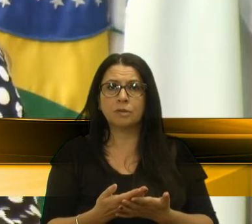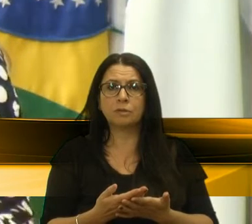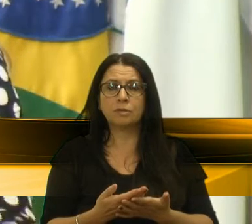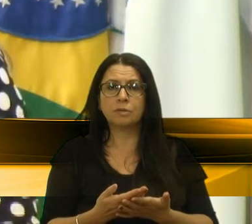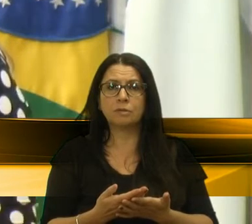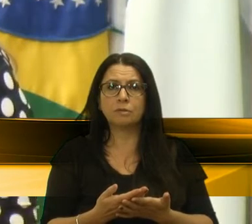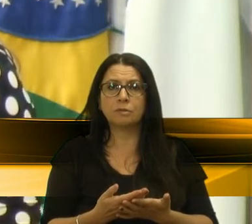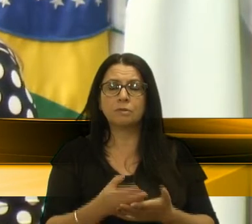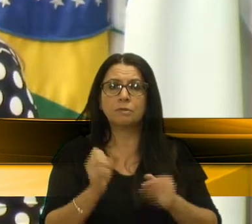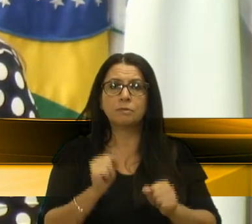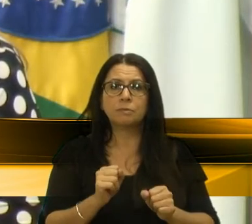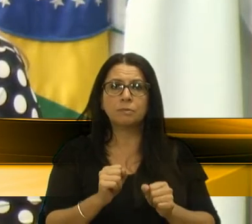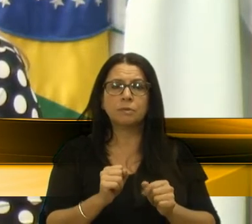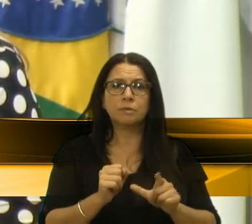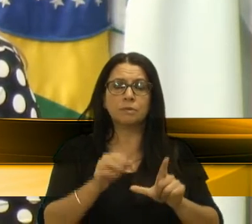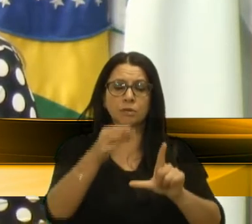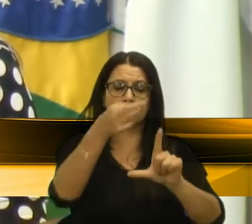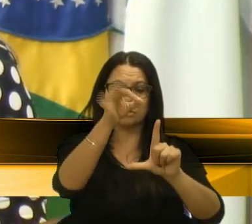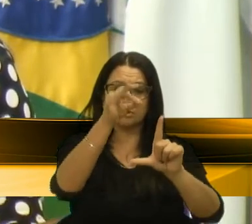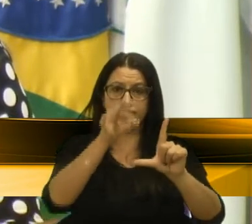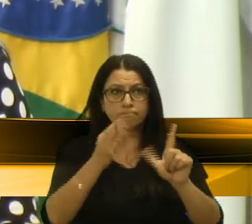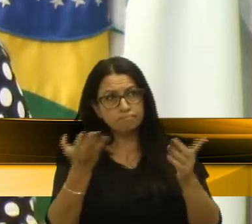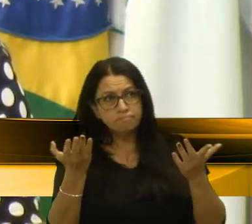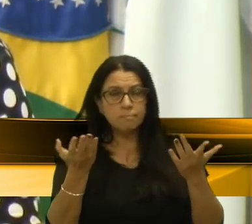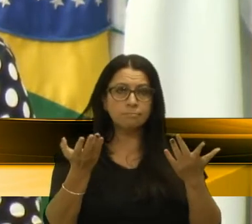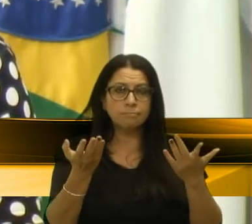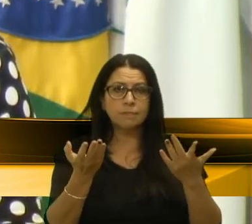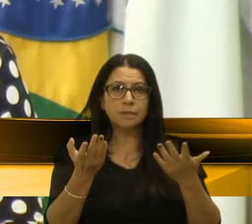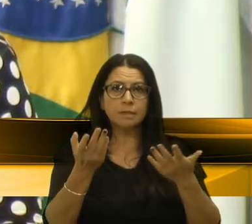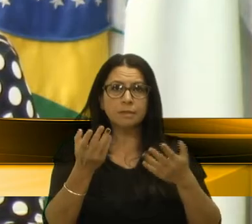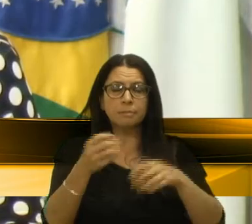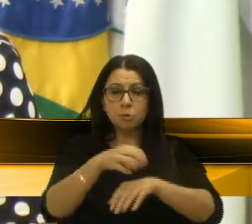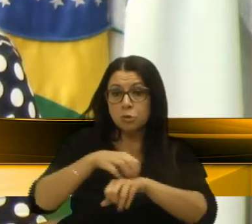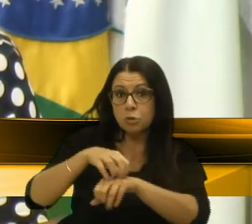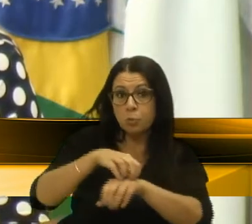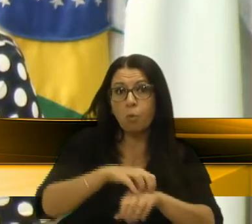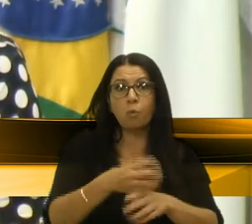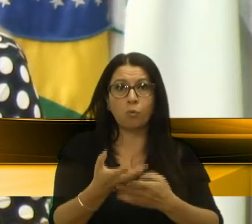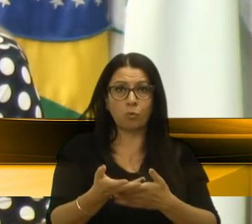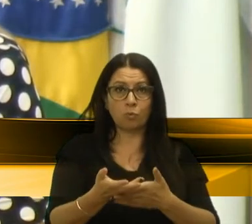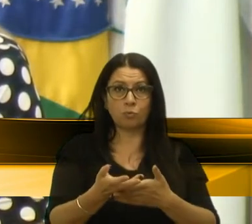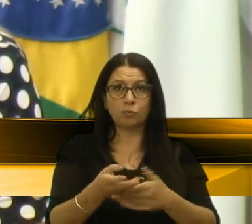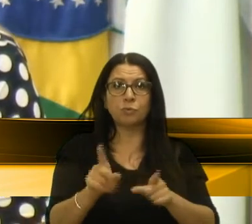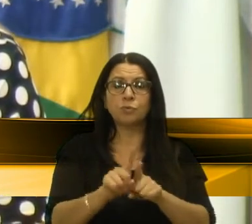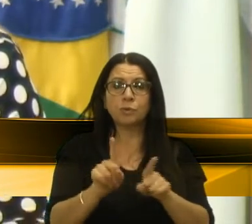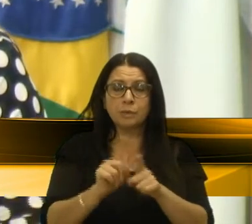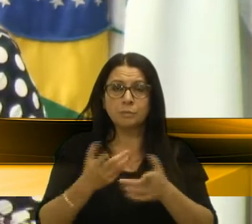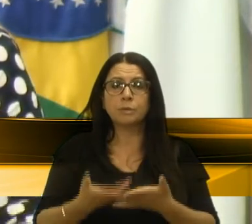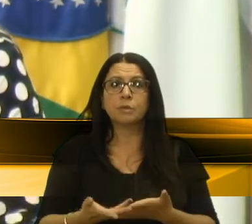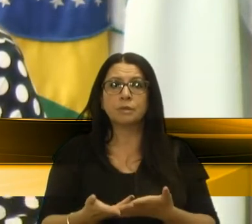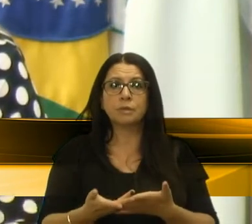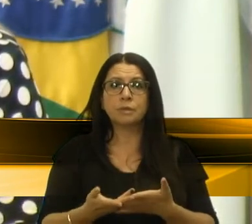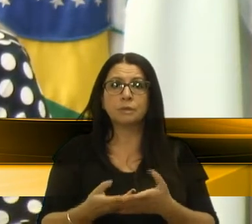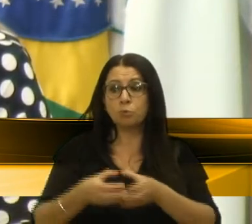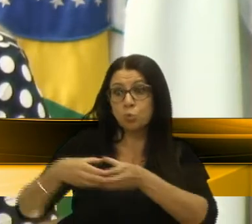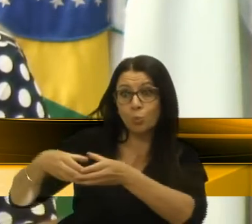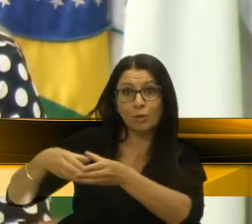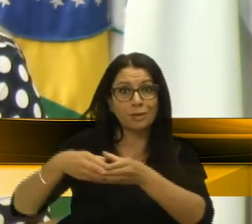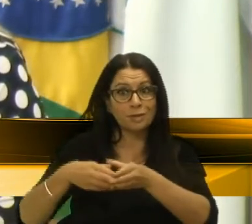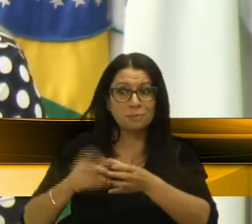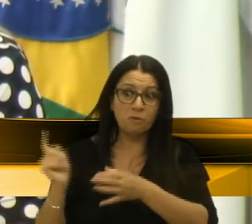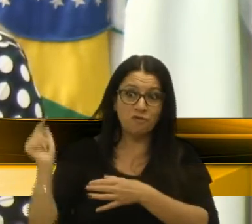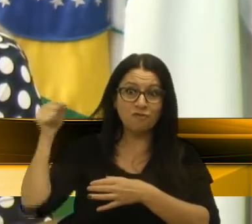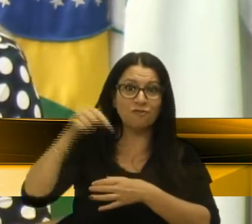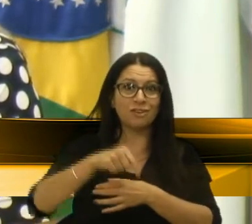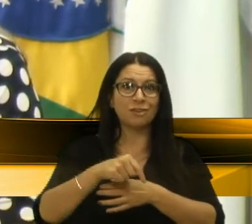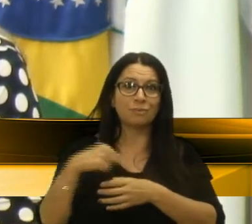né, ter logística para o transporte, né, assim como para o turismo vir,